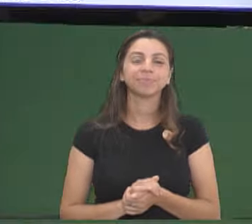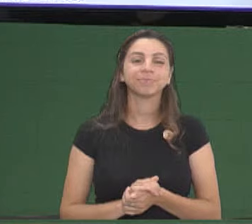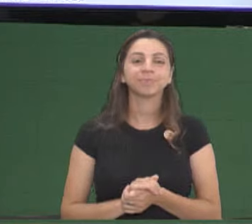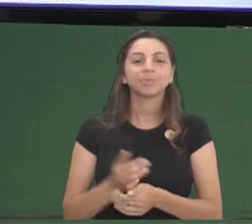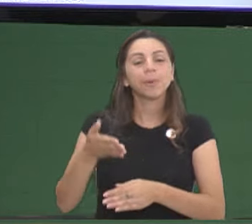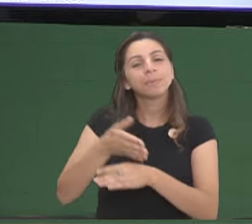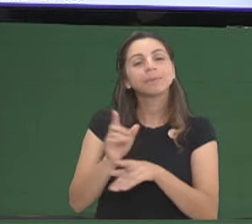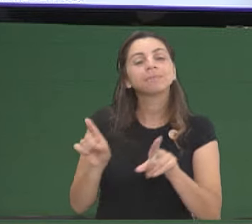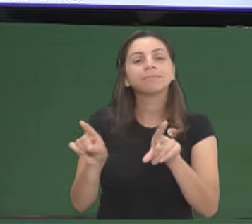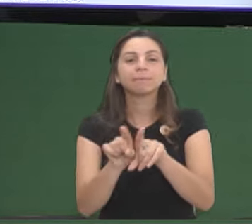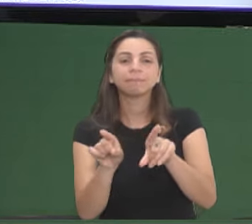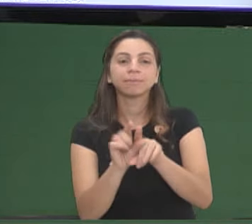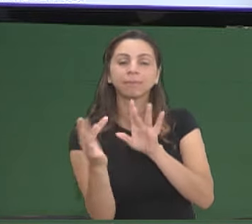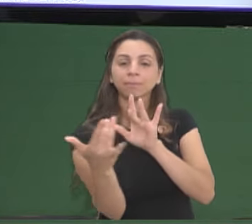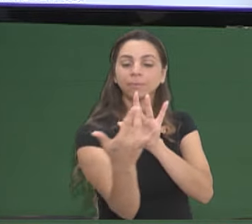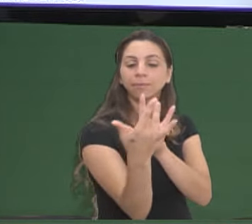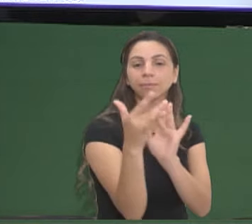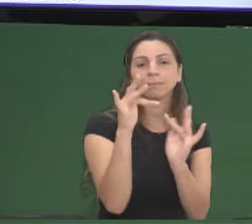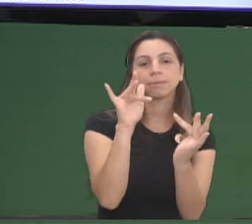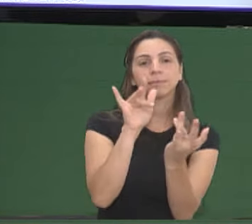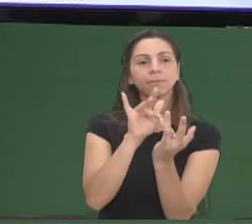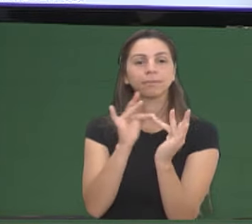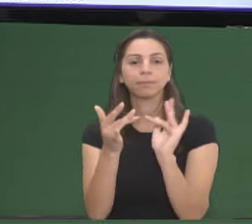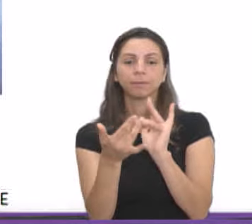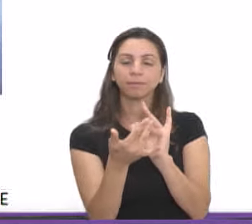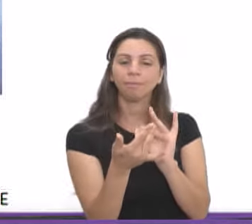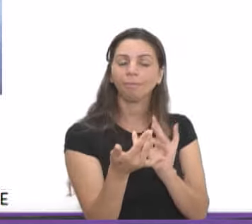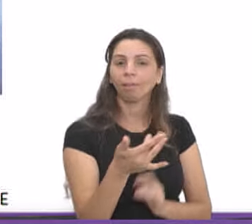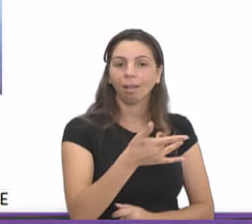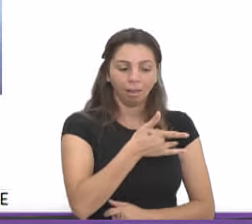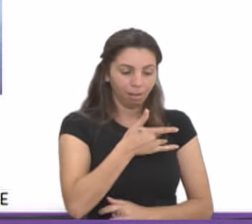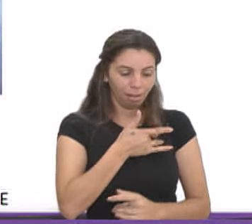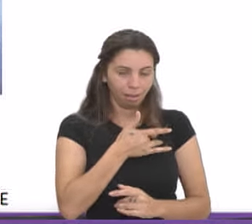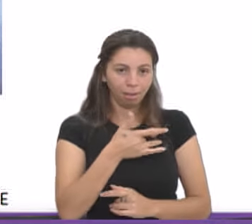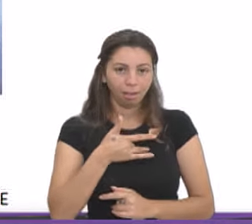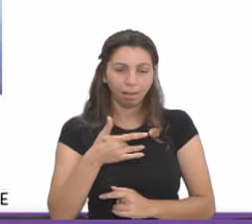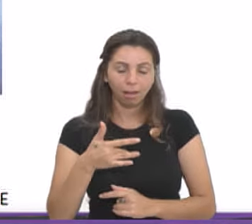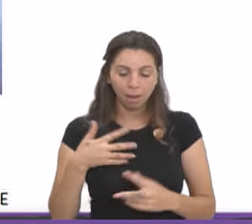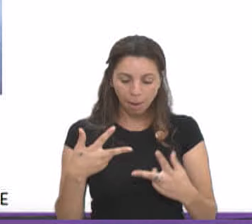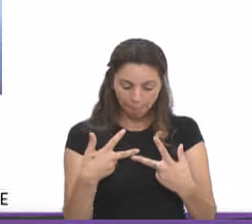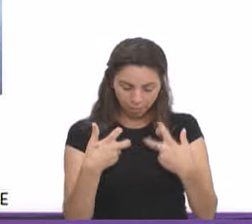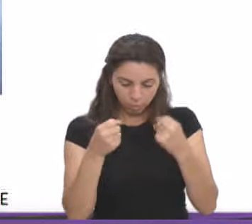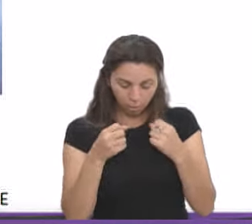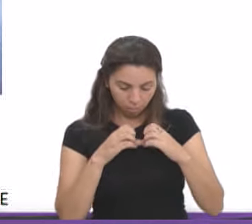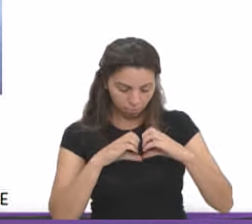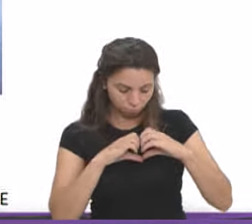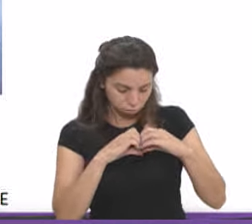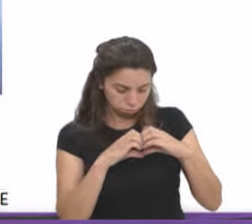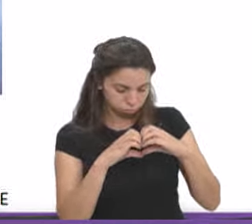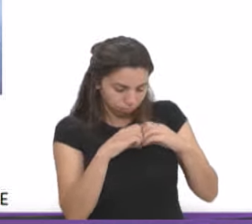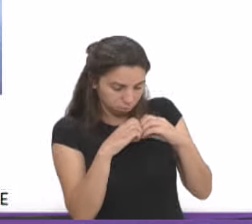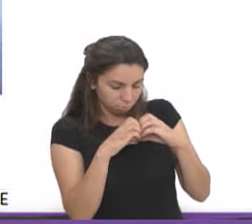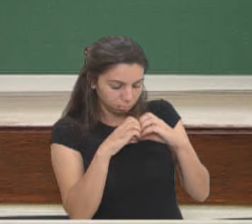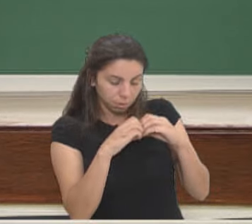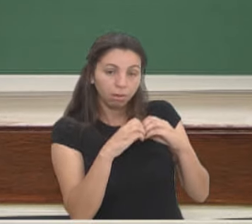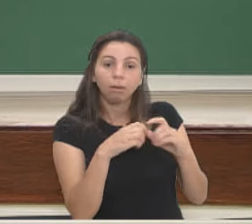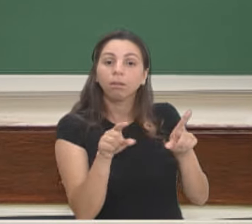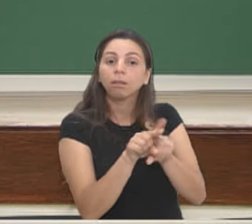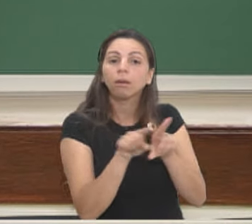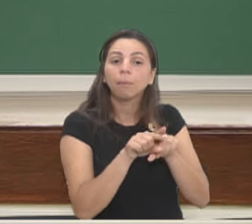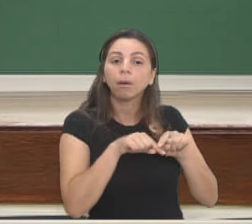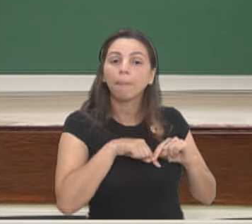também fazem contato com seu próprio interior, percebem os seus ritmos cardíaco, respiratório, né? Se